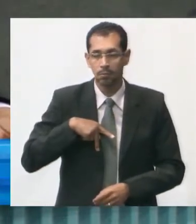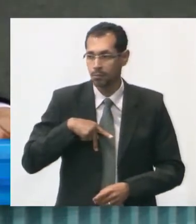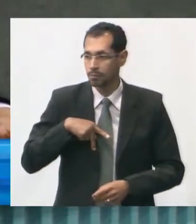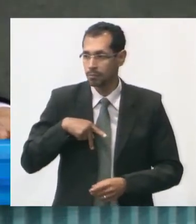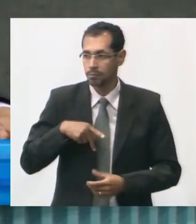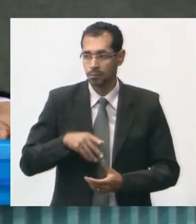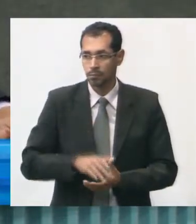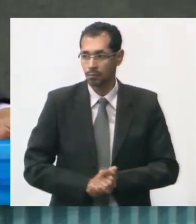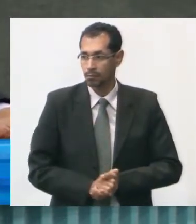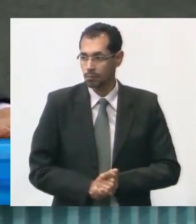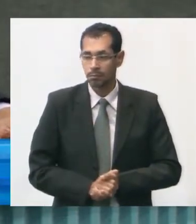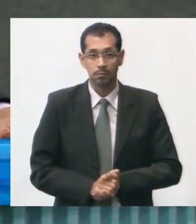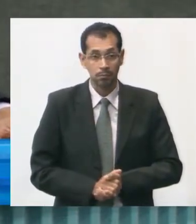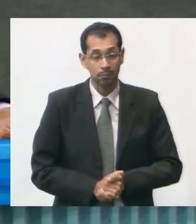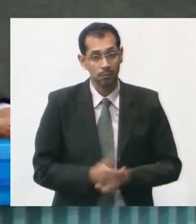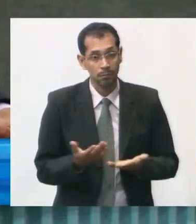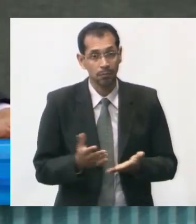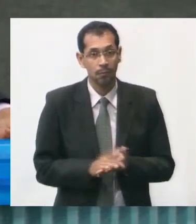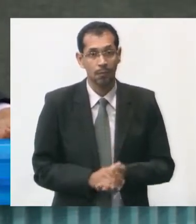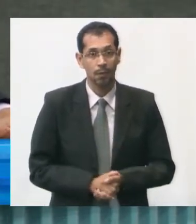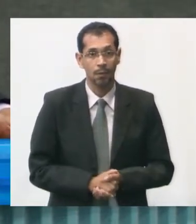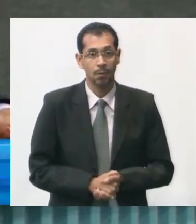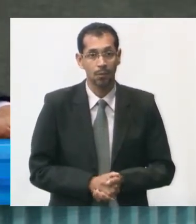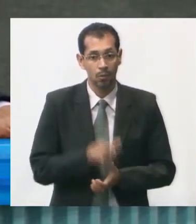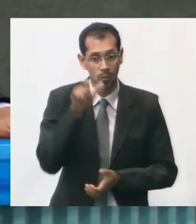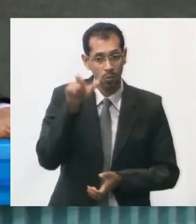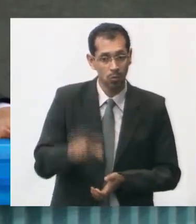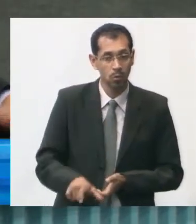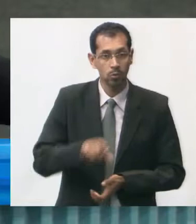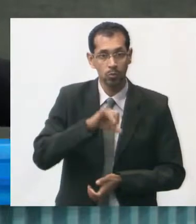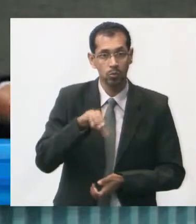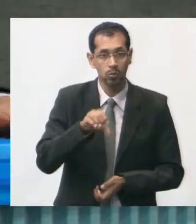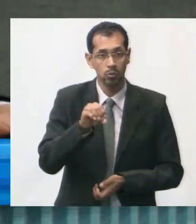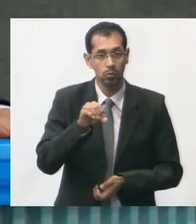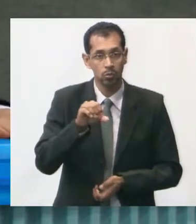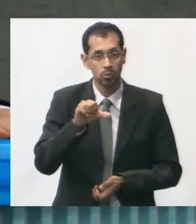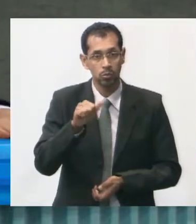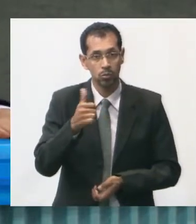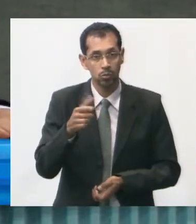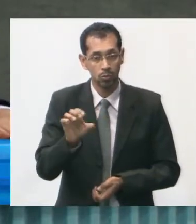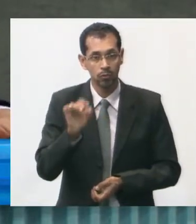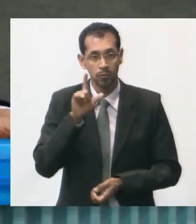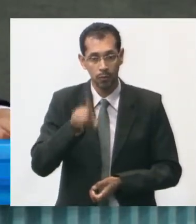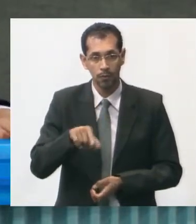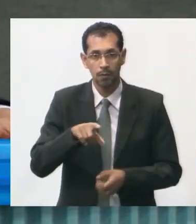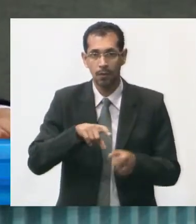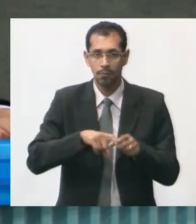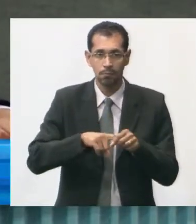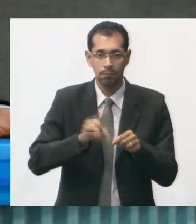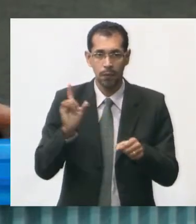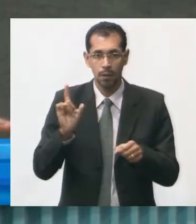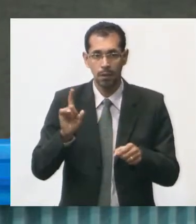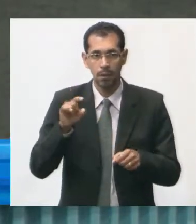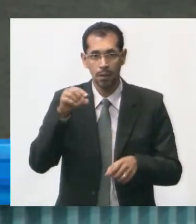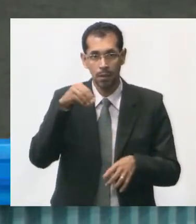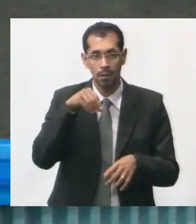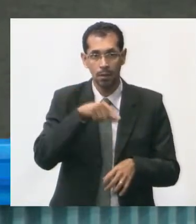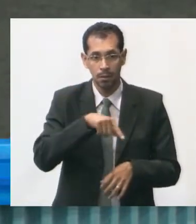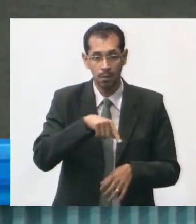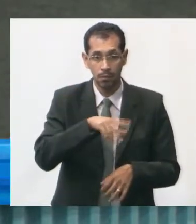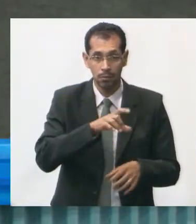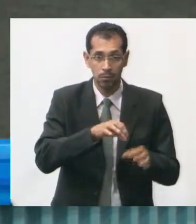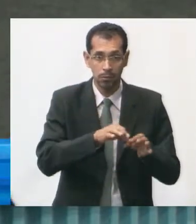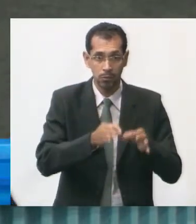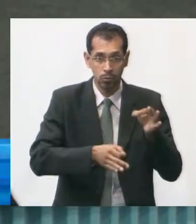Foi inocentado na Justiça. João foi inocentado na Justiça. O terreno é da Prefeitura